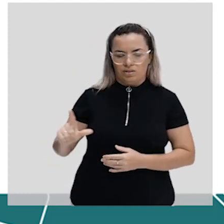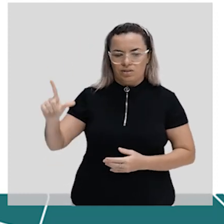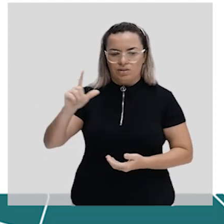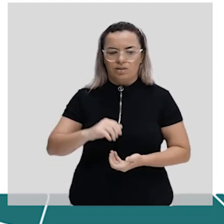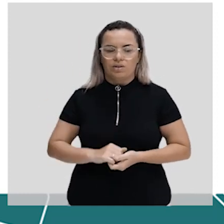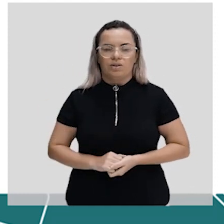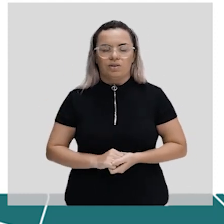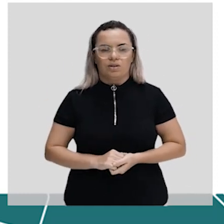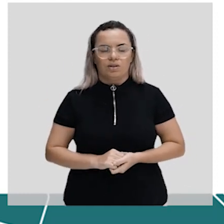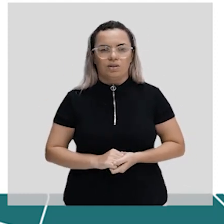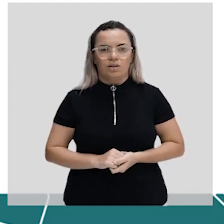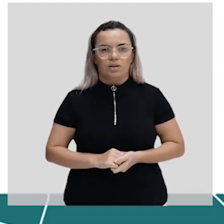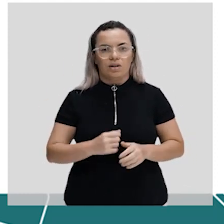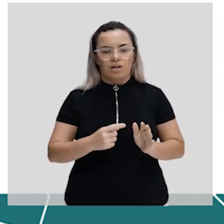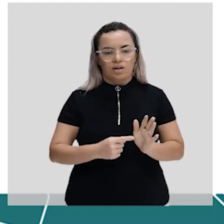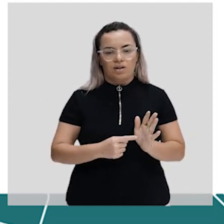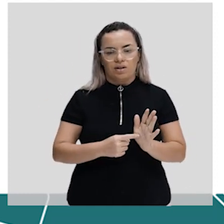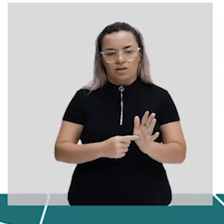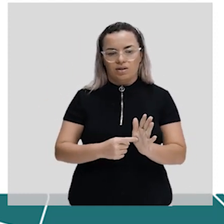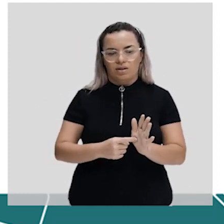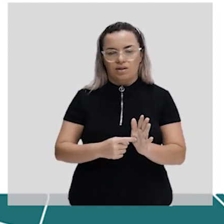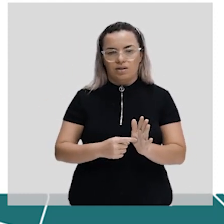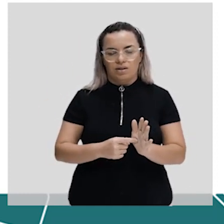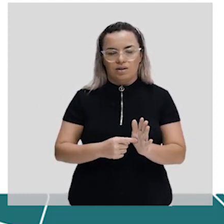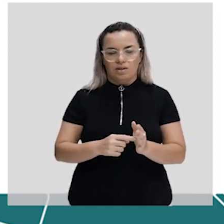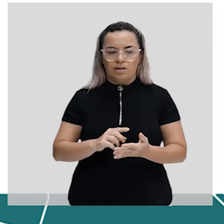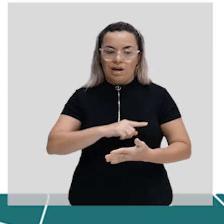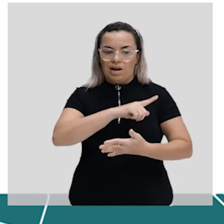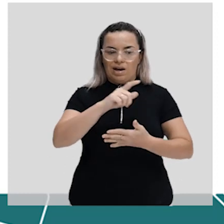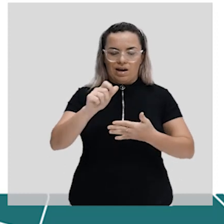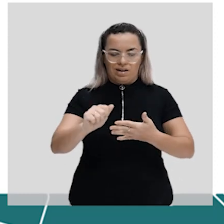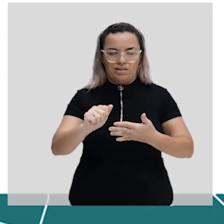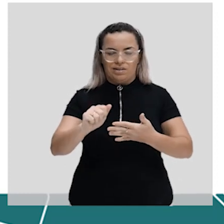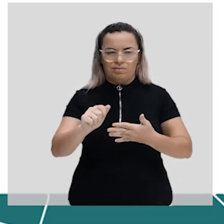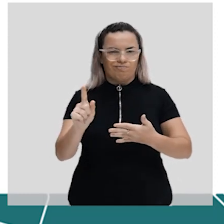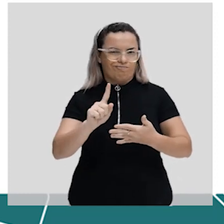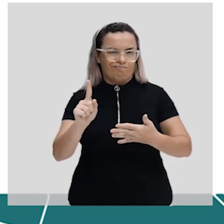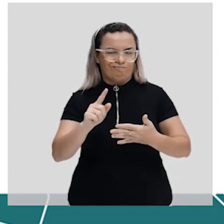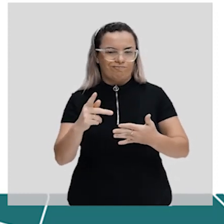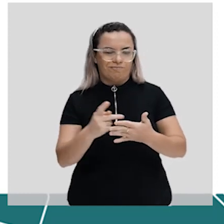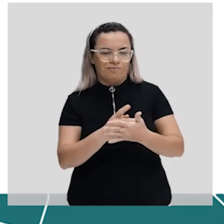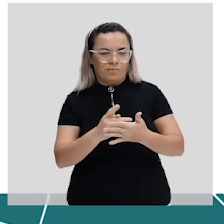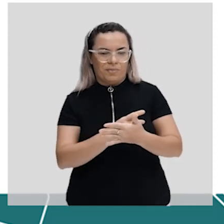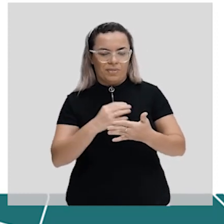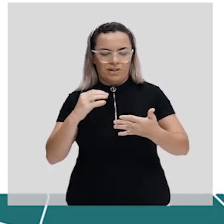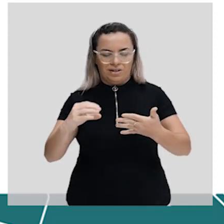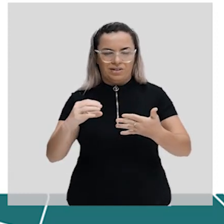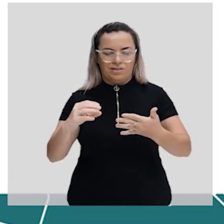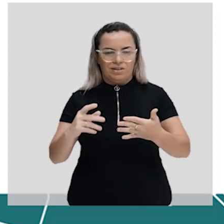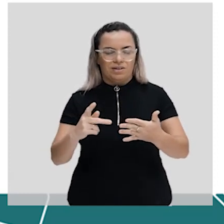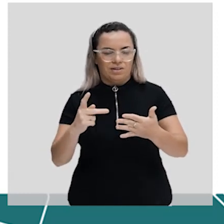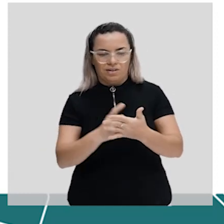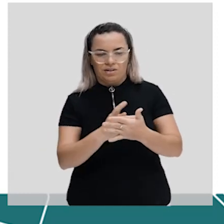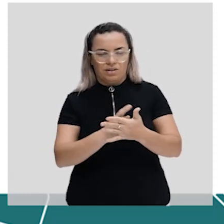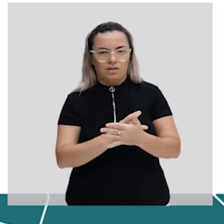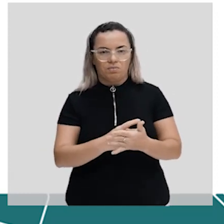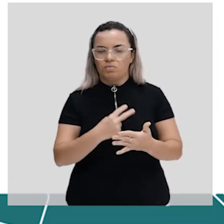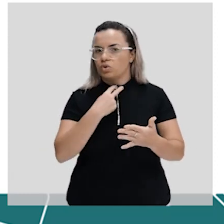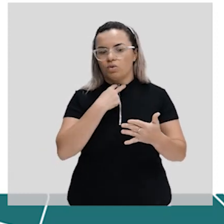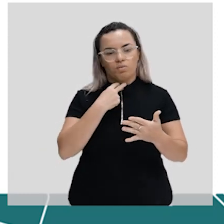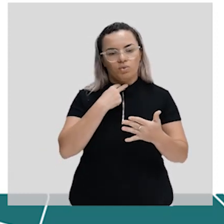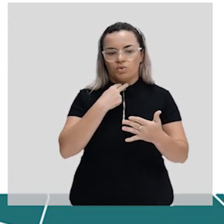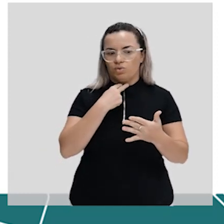simbolismo, eu vou destacar a letra A, eu vou descartar a letra A e a letra C. Tá bom? Porque eu não posso